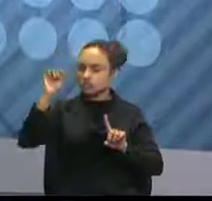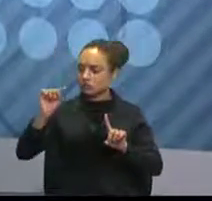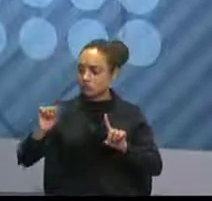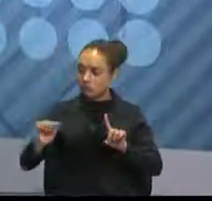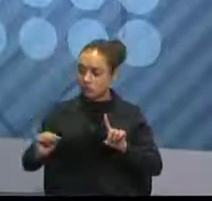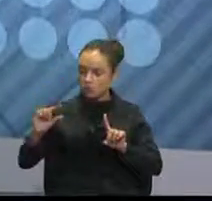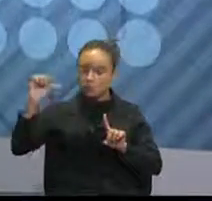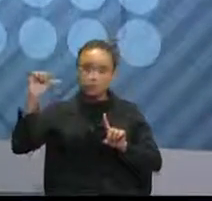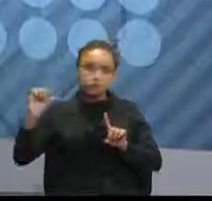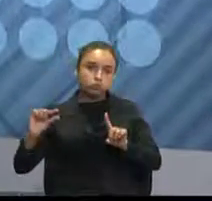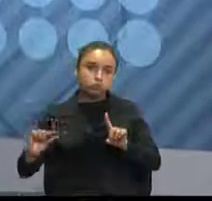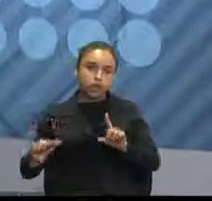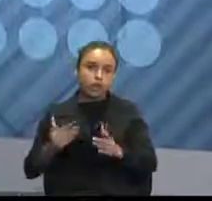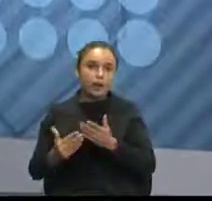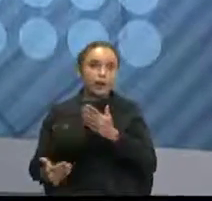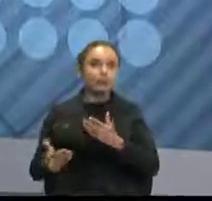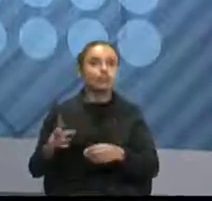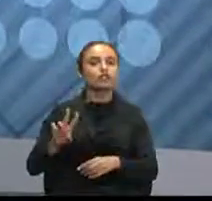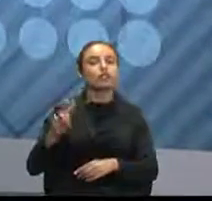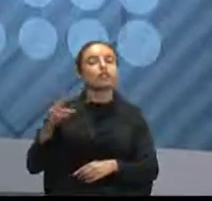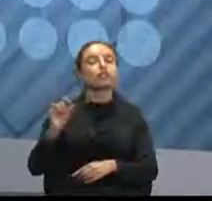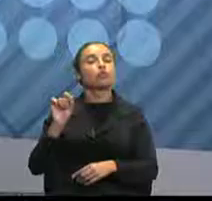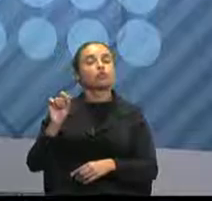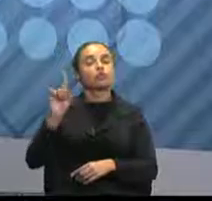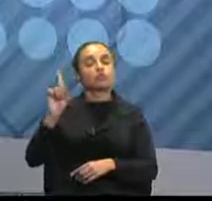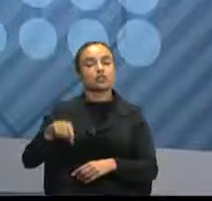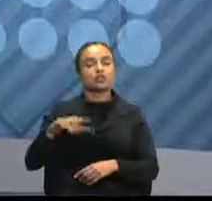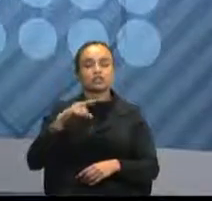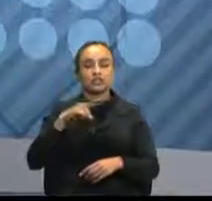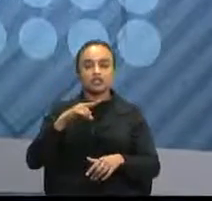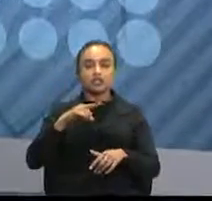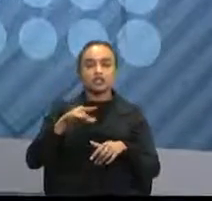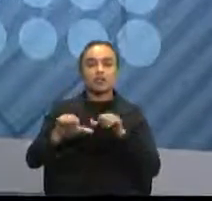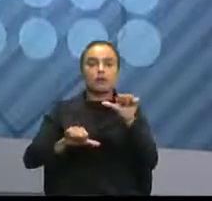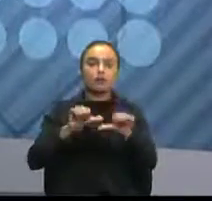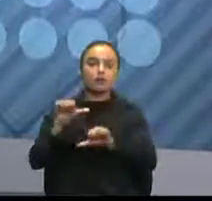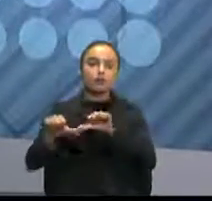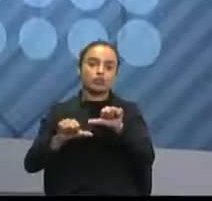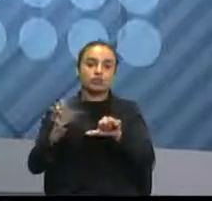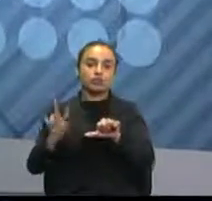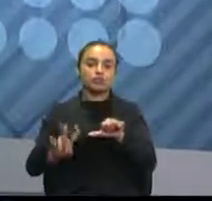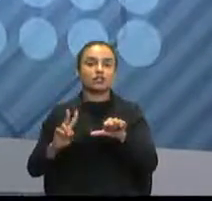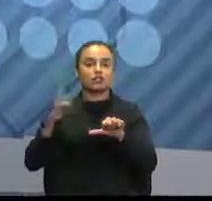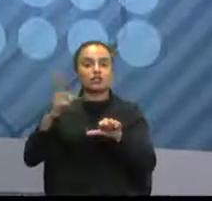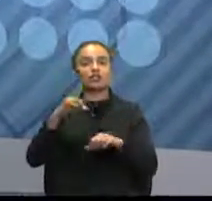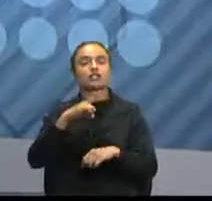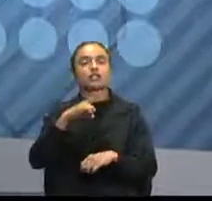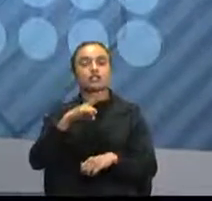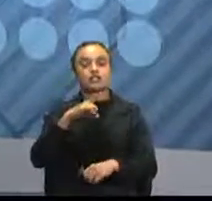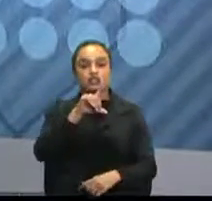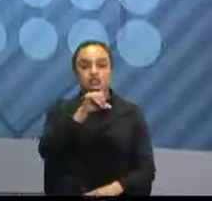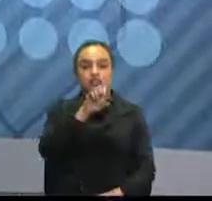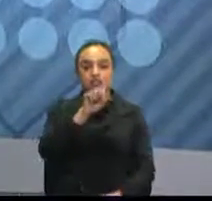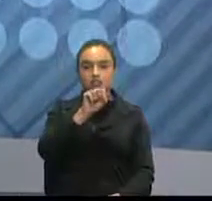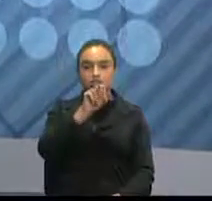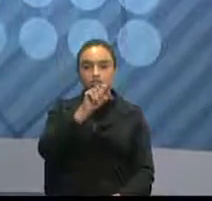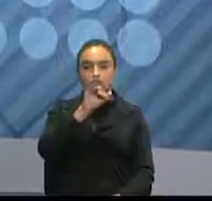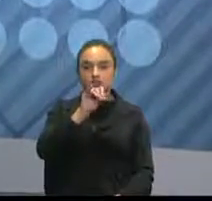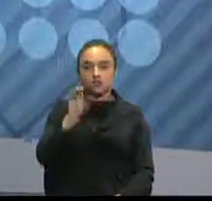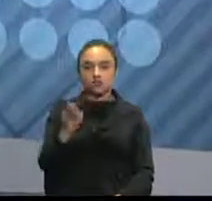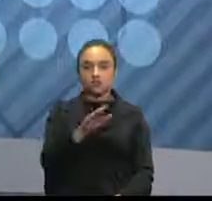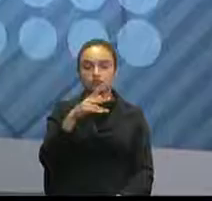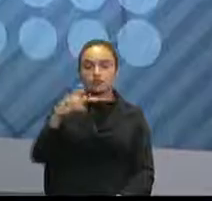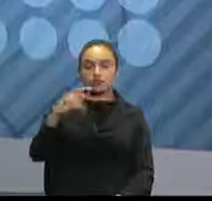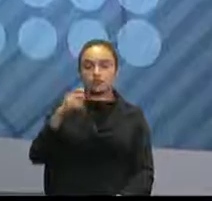seja quando ela tem um piso de baixo isso quer dizer que ela tem uma dispersão de valores muito forte só tem um desvio padrão então desvio-padrão medes ou seja